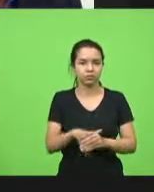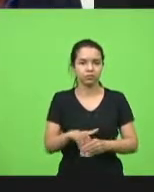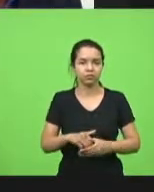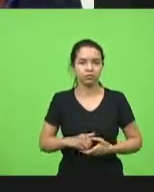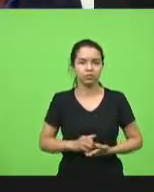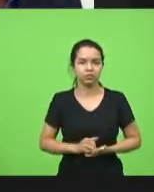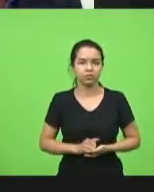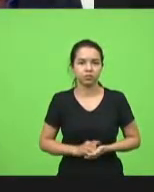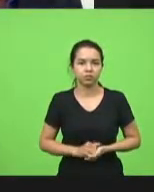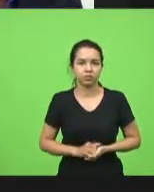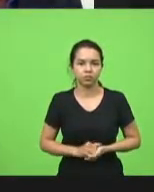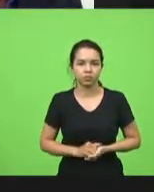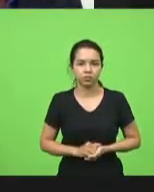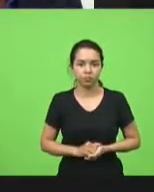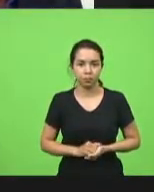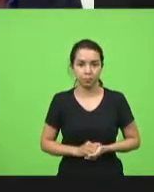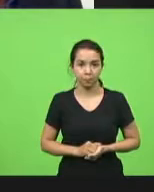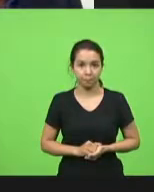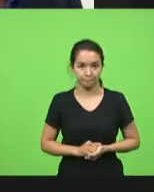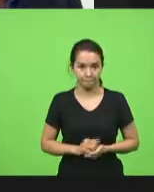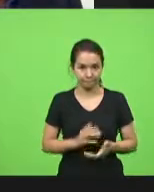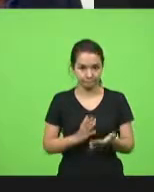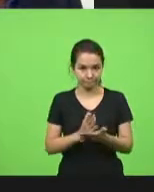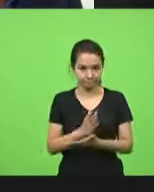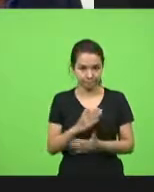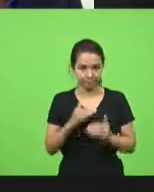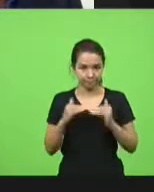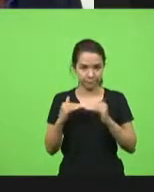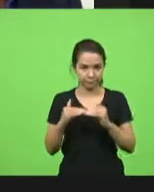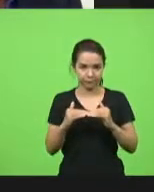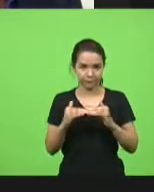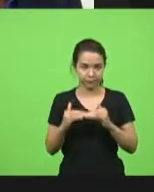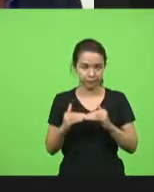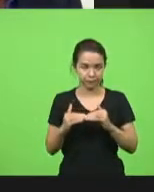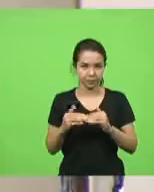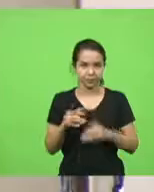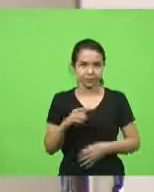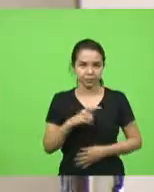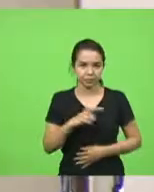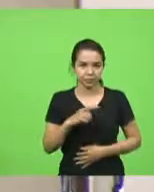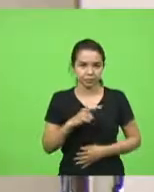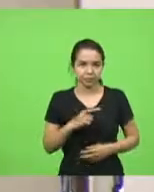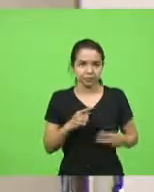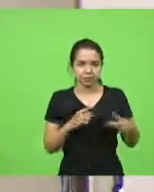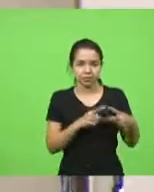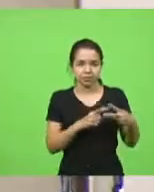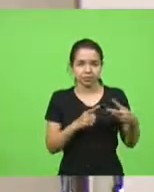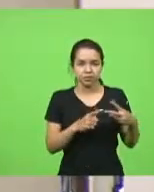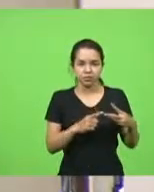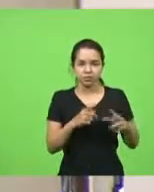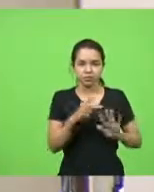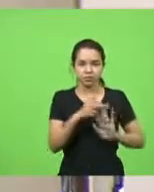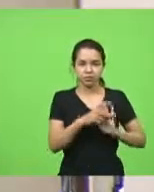encontra. Aprovado por unanimidade. Nós temos dois projetos extra-pauta.